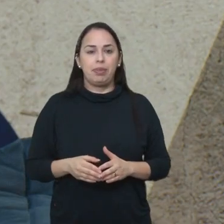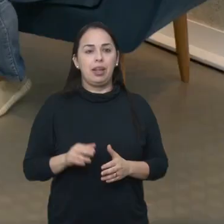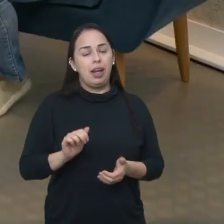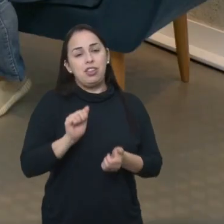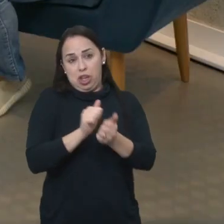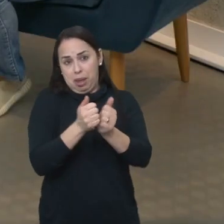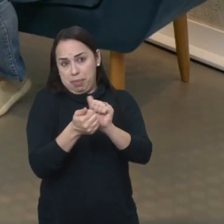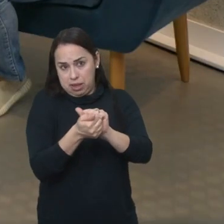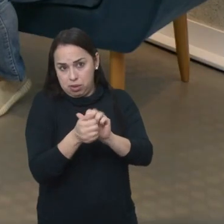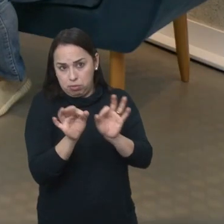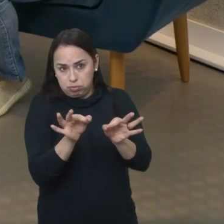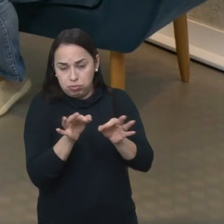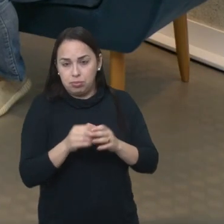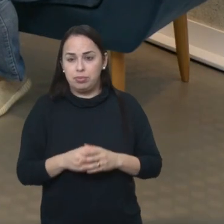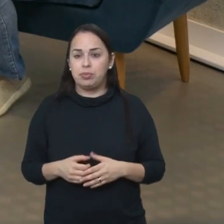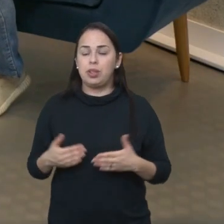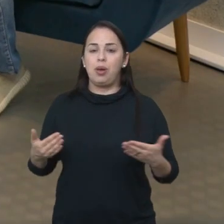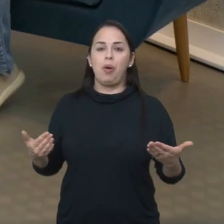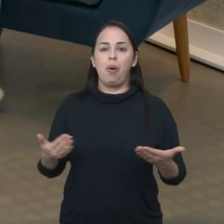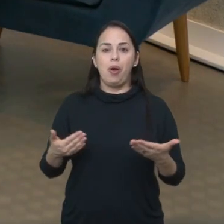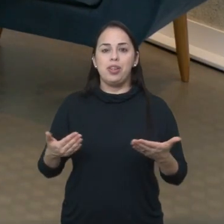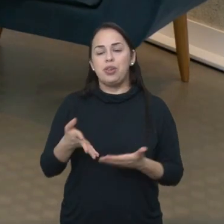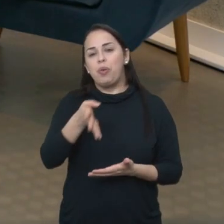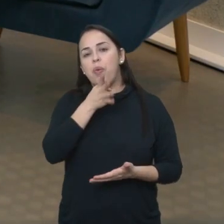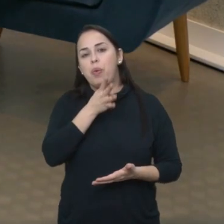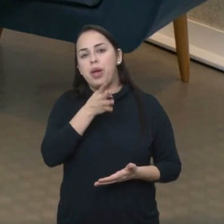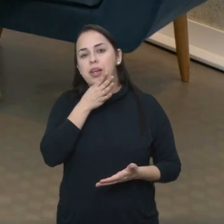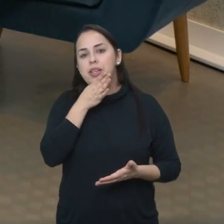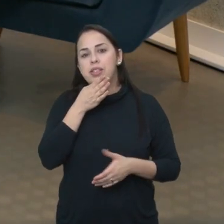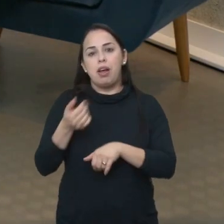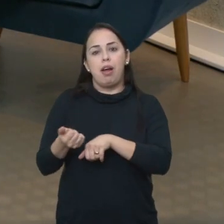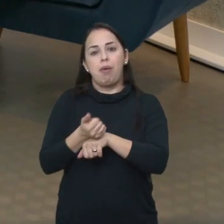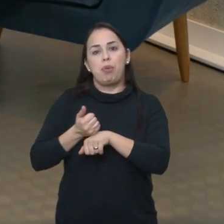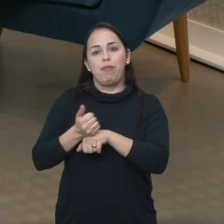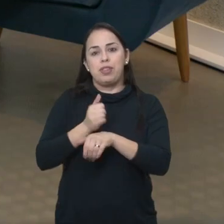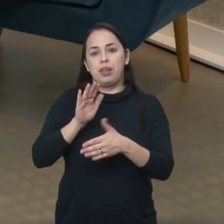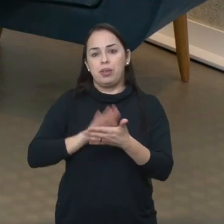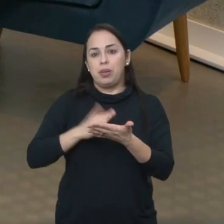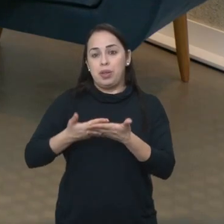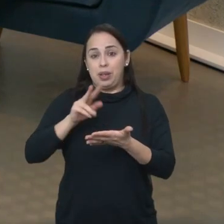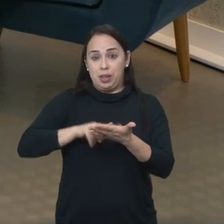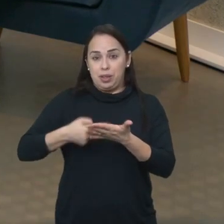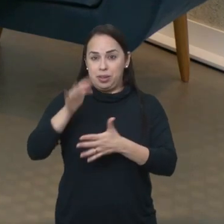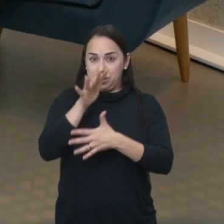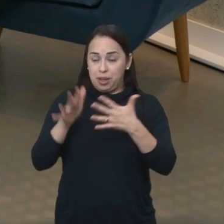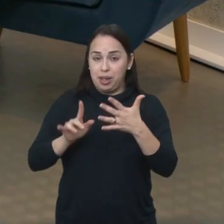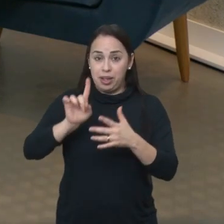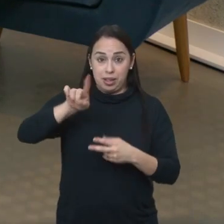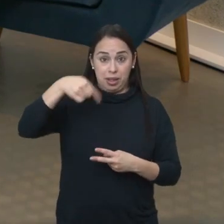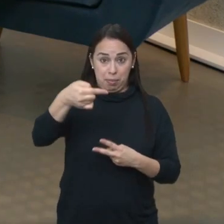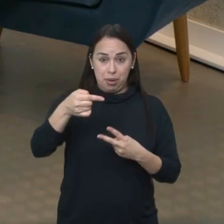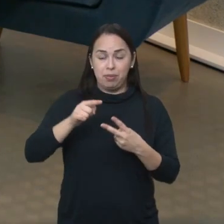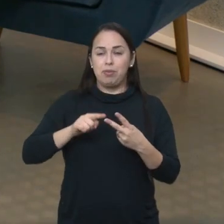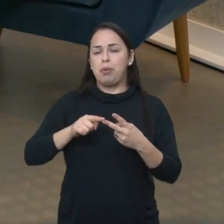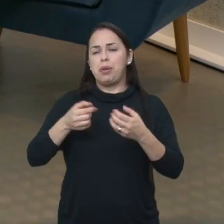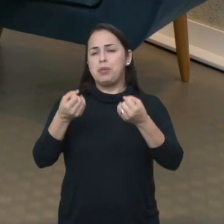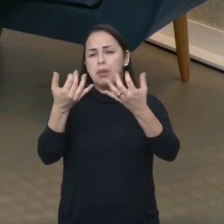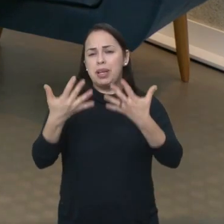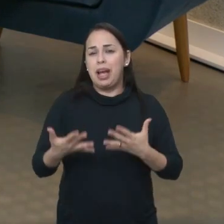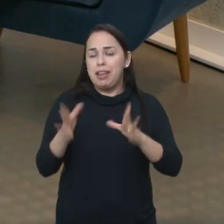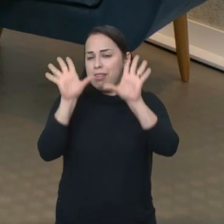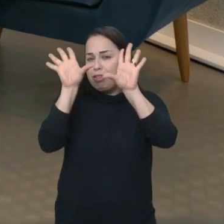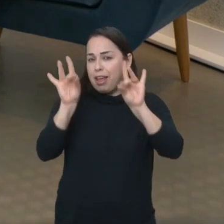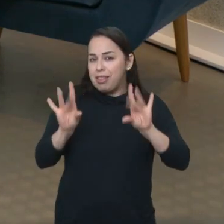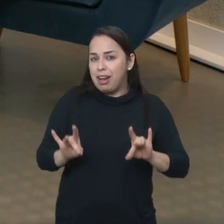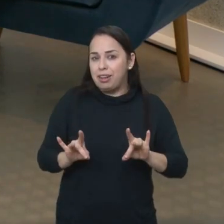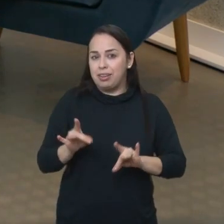momento. De transição ainda. Exato. Olha só, hoje nós estamos conhecendo a carreira de tradutor e intérprete de Libras. E no próximo bloco vamos explorar